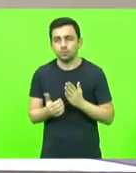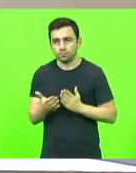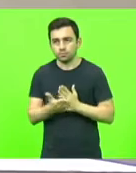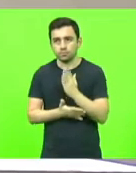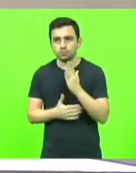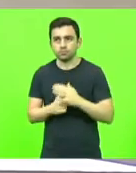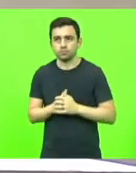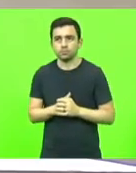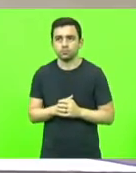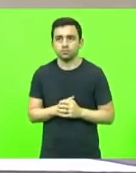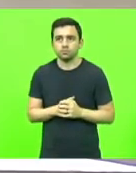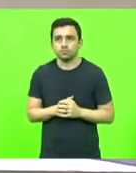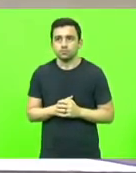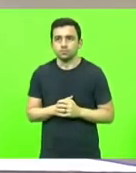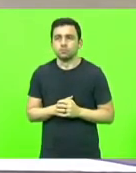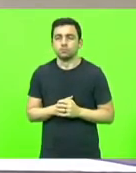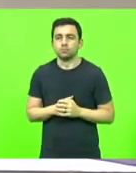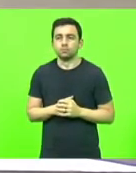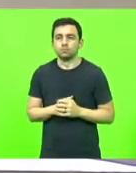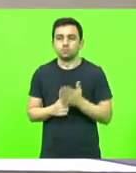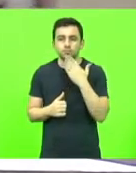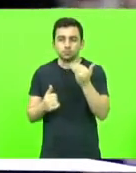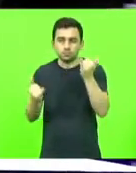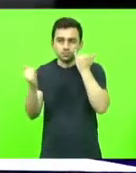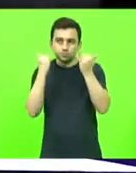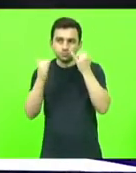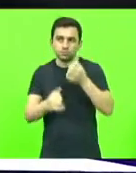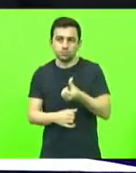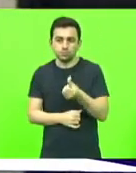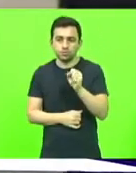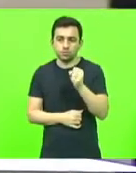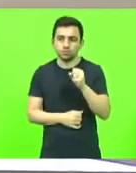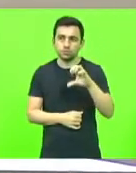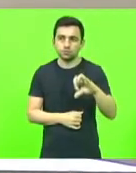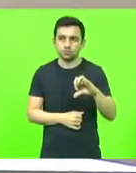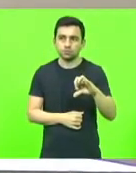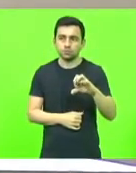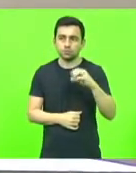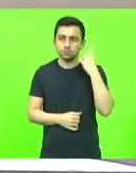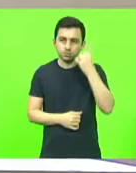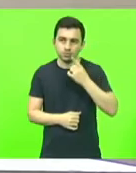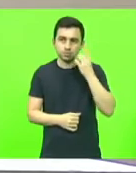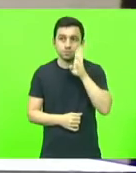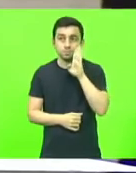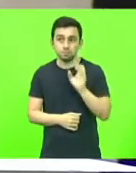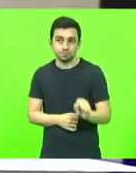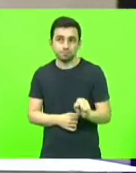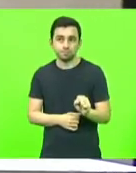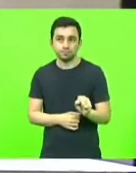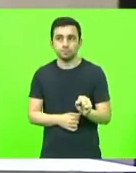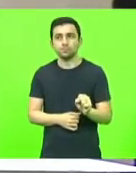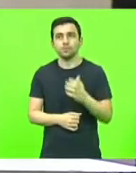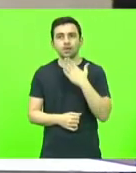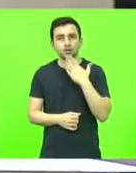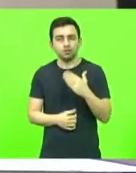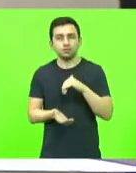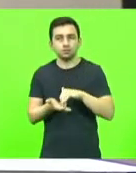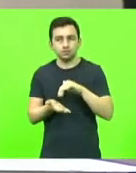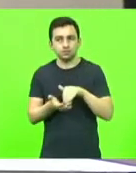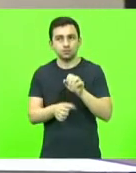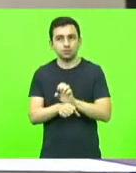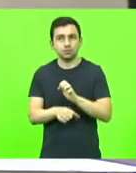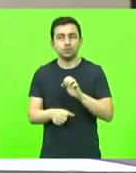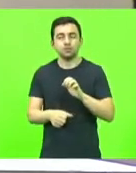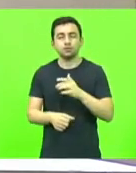Aprovado. Pedido de informação 689, deputado Bruno Souza, solicitando ao secretário do Estado da